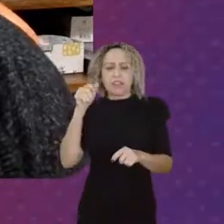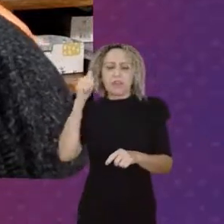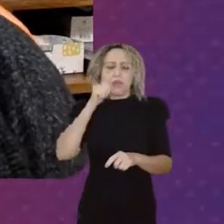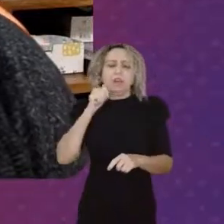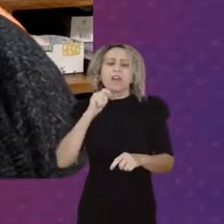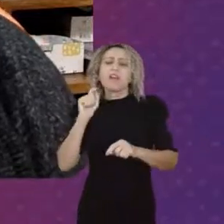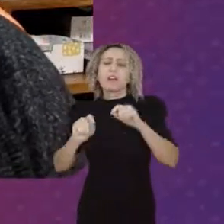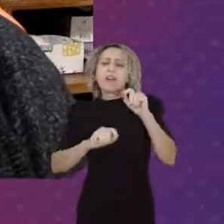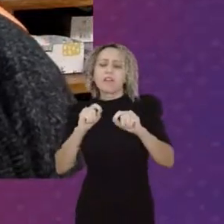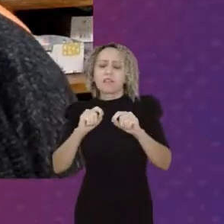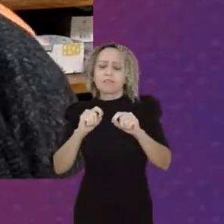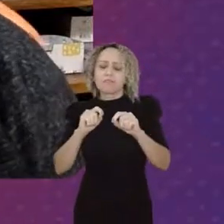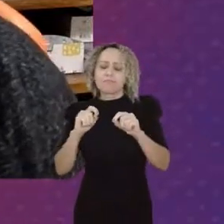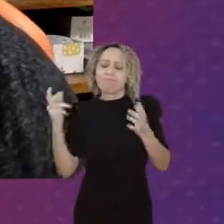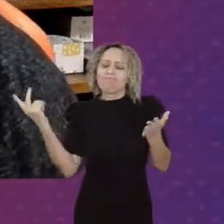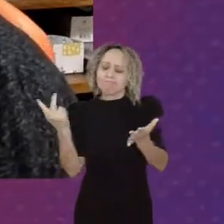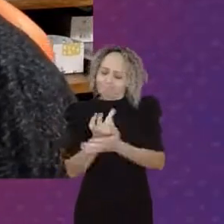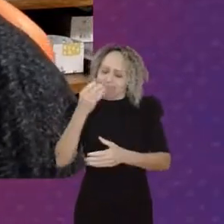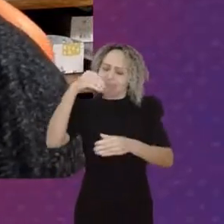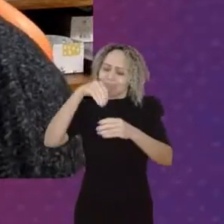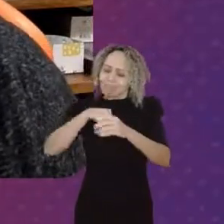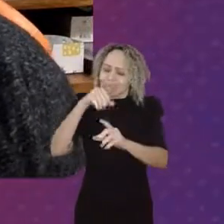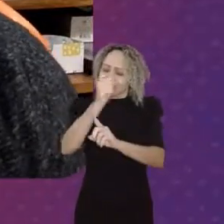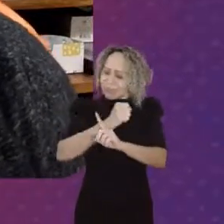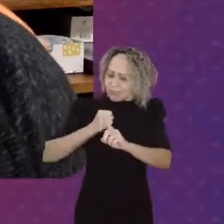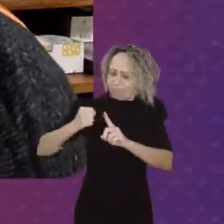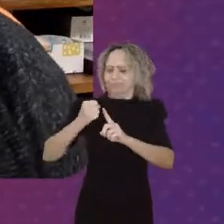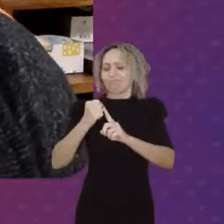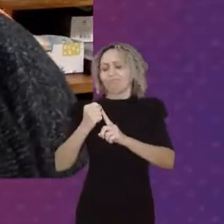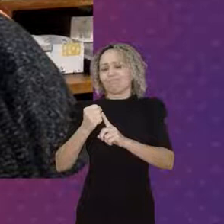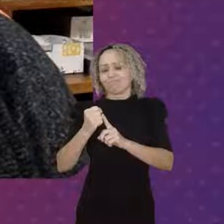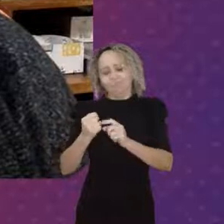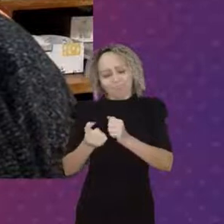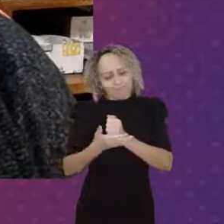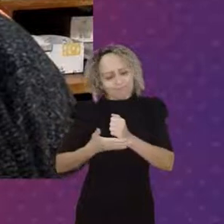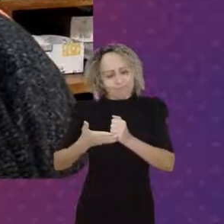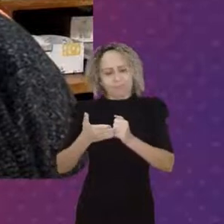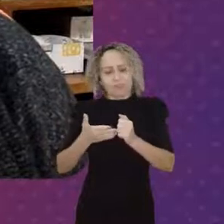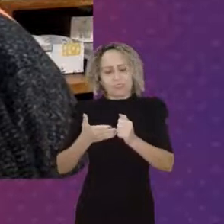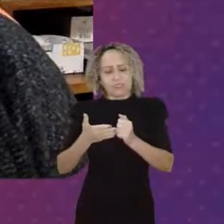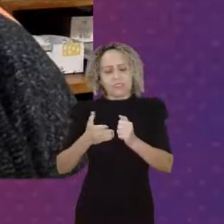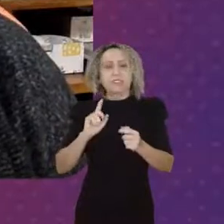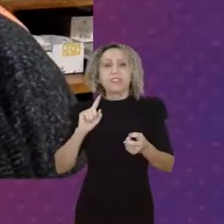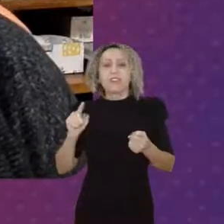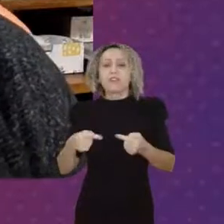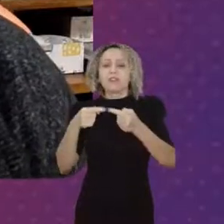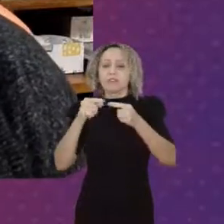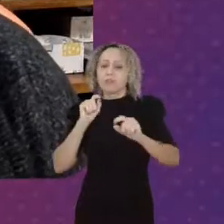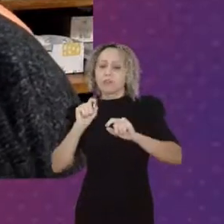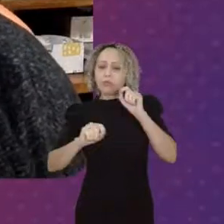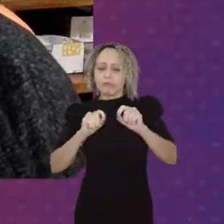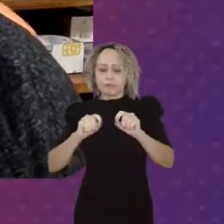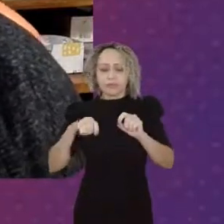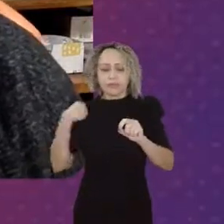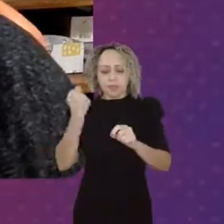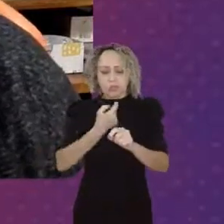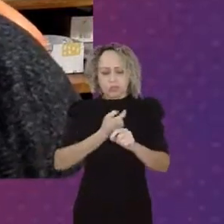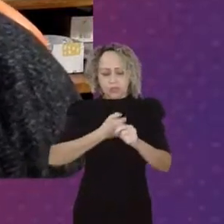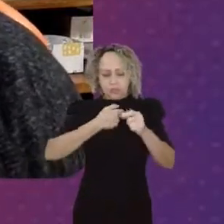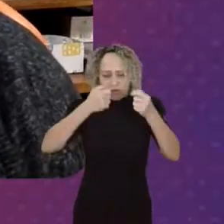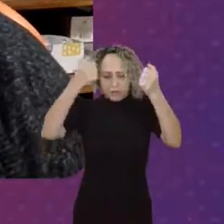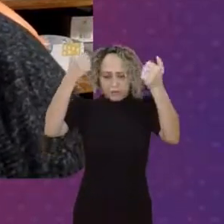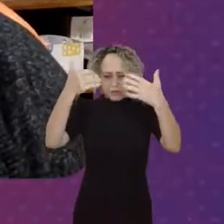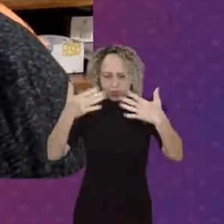de um sistema estruturante da nossa socialização, e isso tem mais ou menos a ver com o que eu vou trazer aqui para você